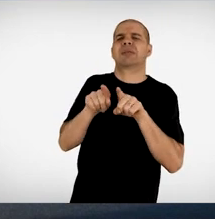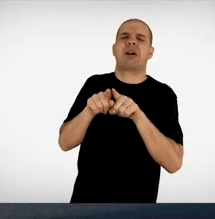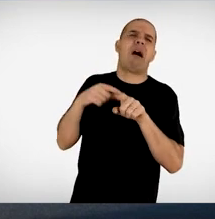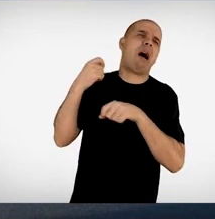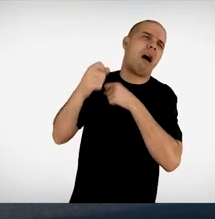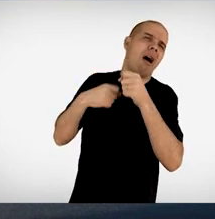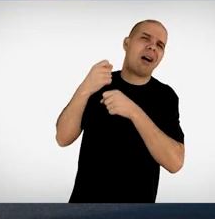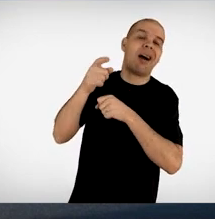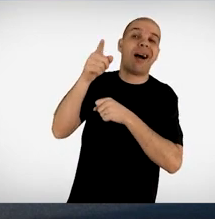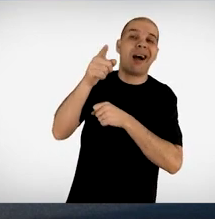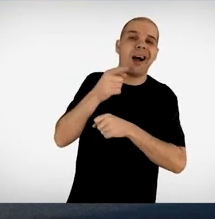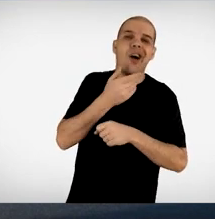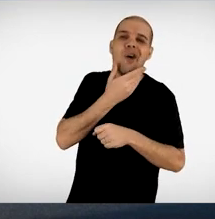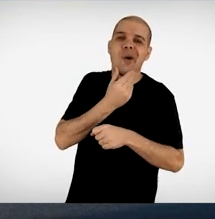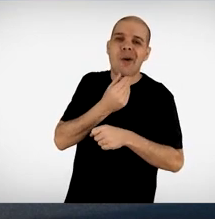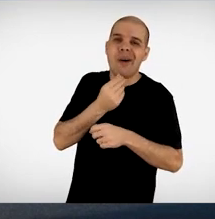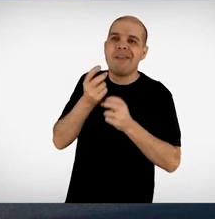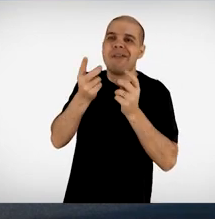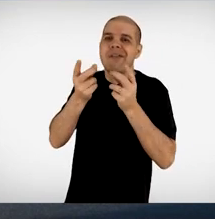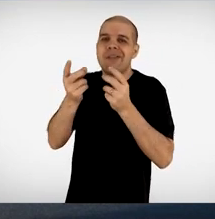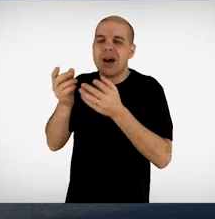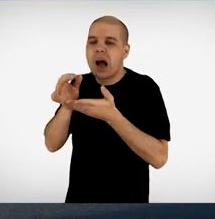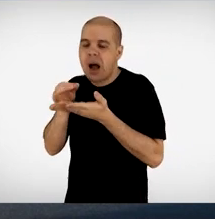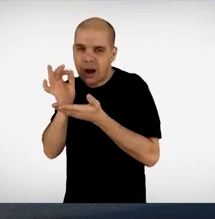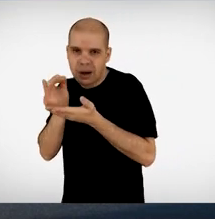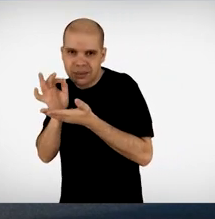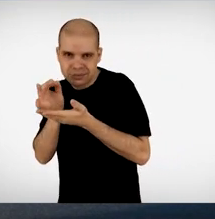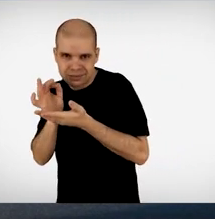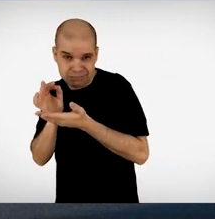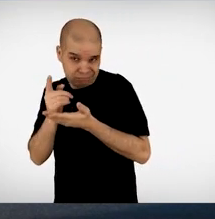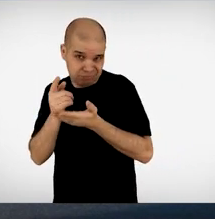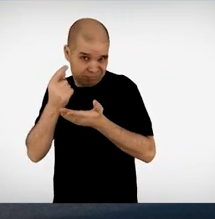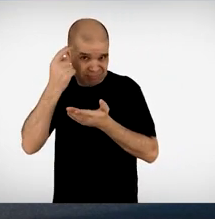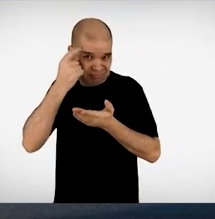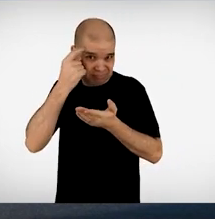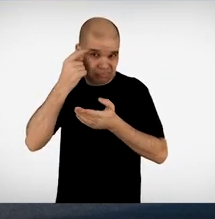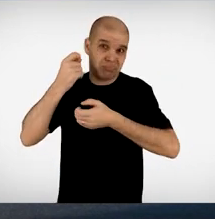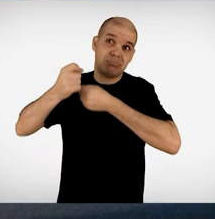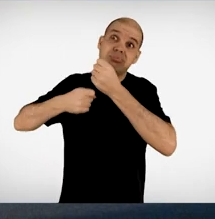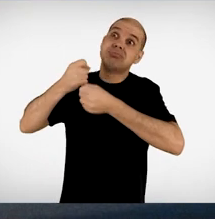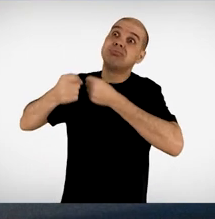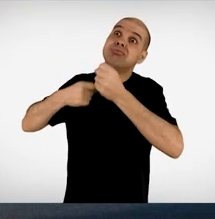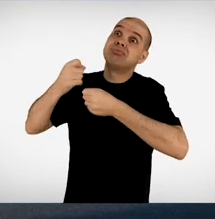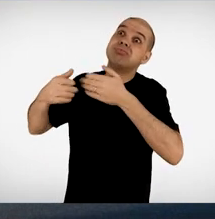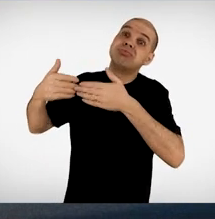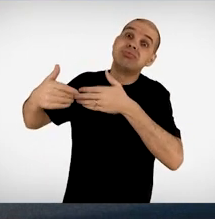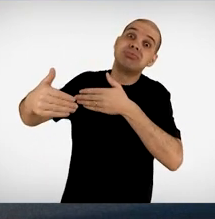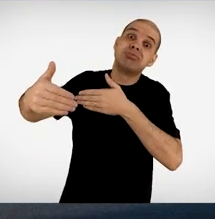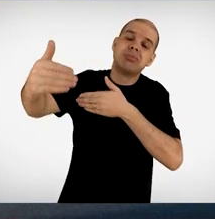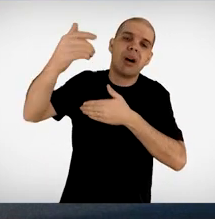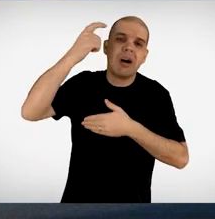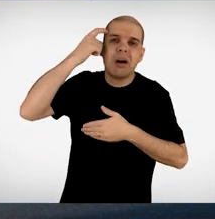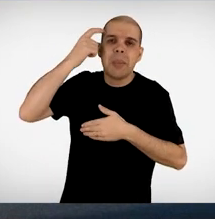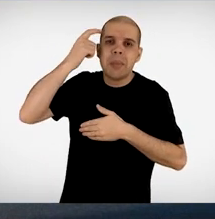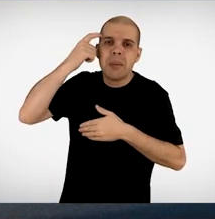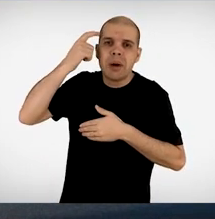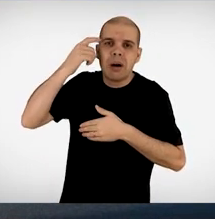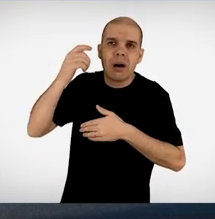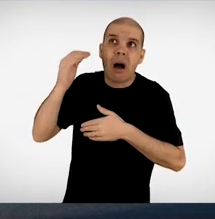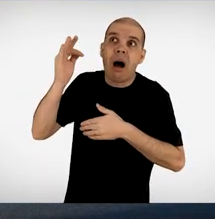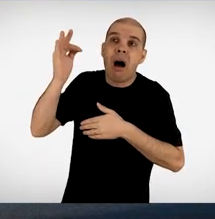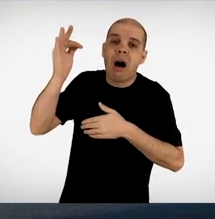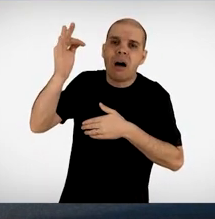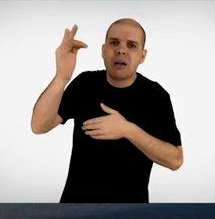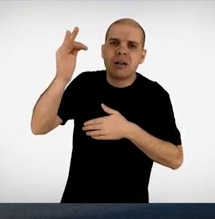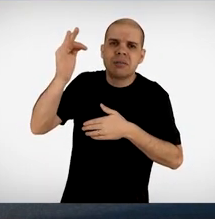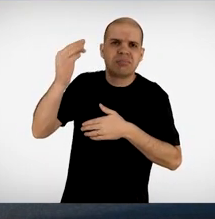café. Mas ali não. Acho que ali entra a finitude da vida. E ela percebe que não dá para ficar 50 anos... Porque